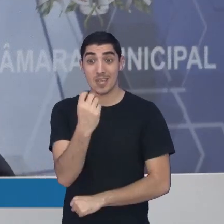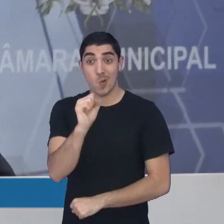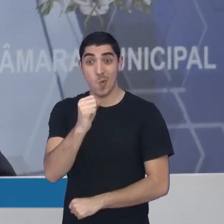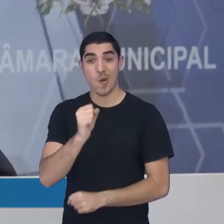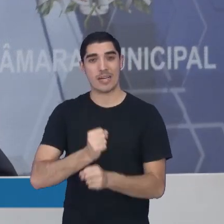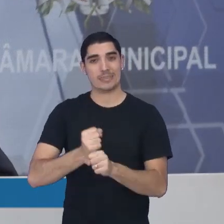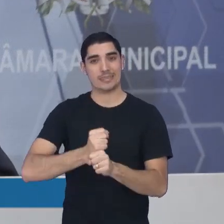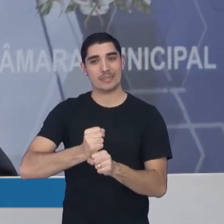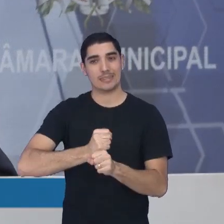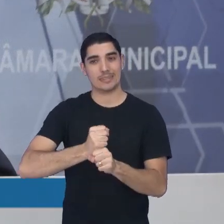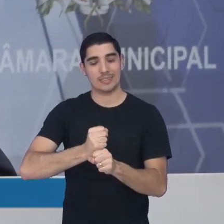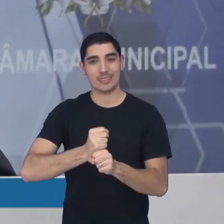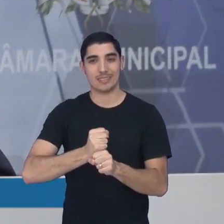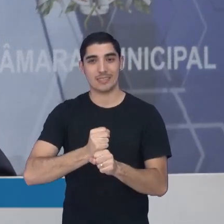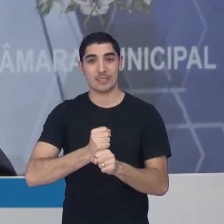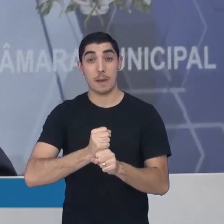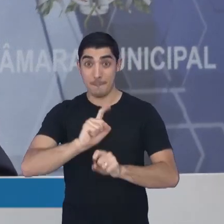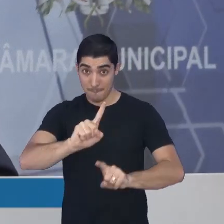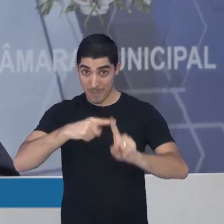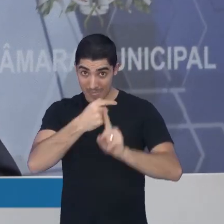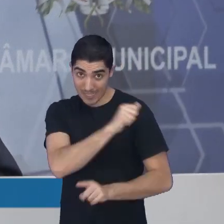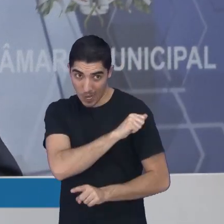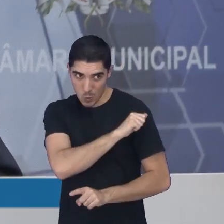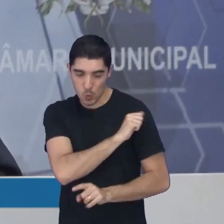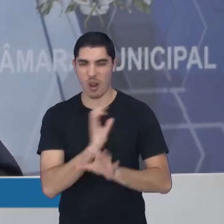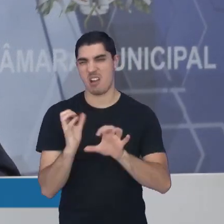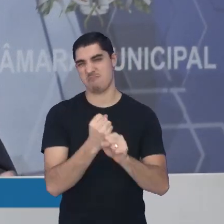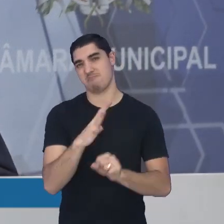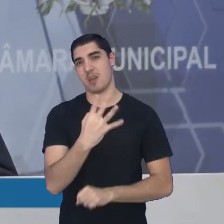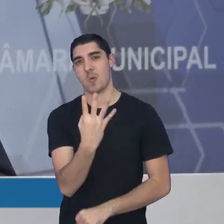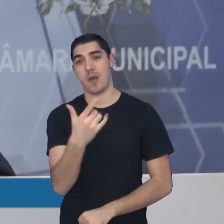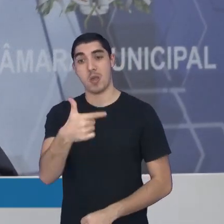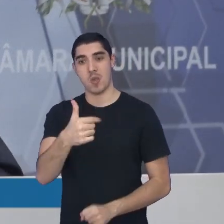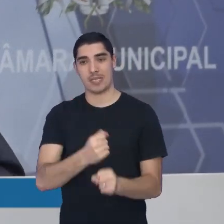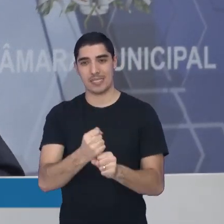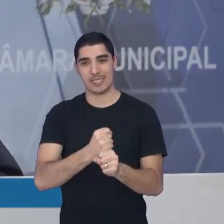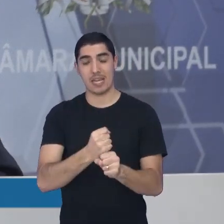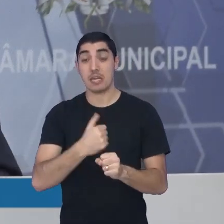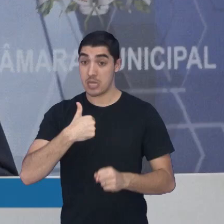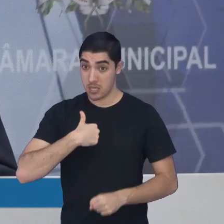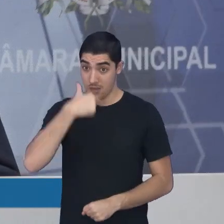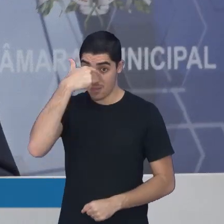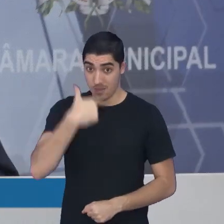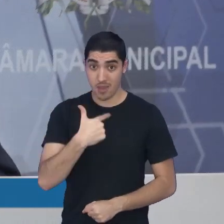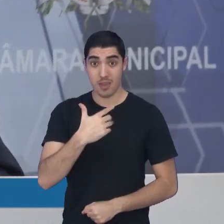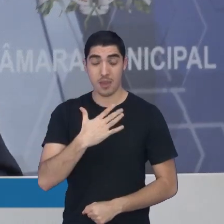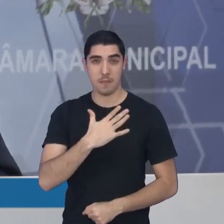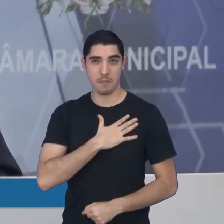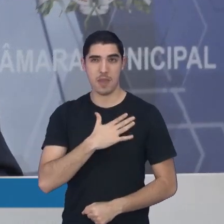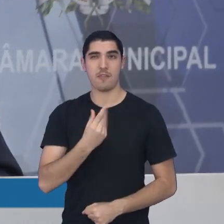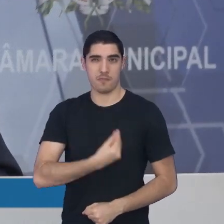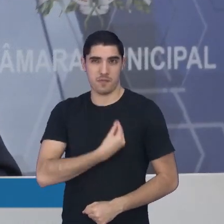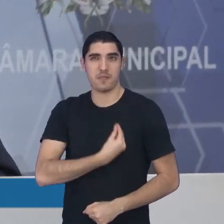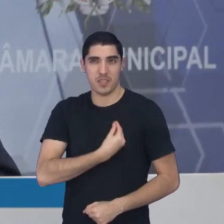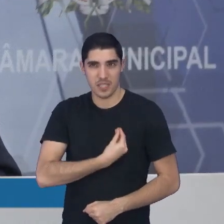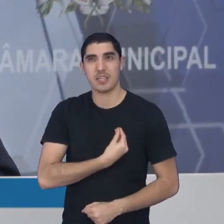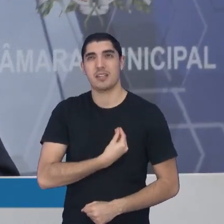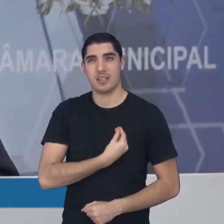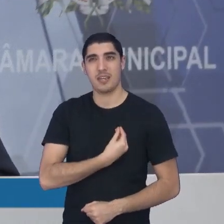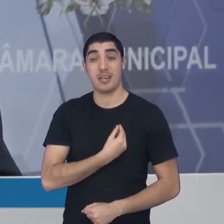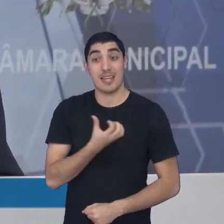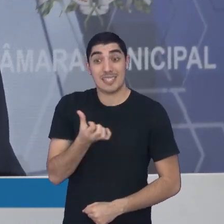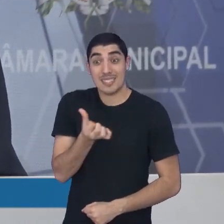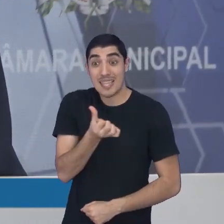contando o tempo de aluno, 42 anos, que a minha vida, dois terços da minha vida, eu passo